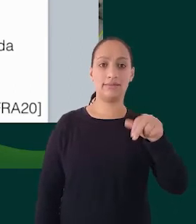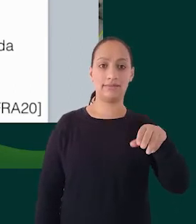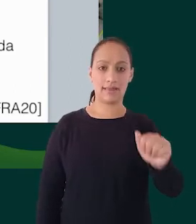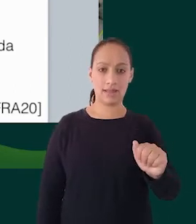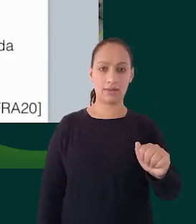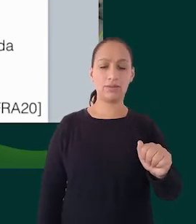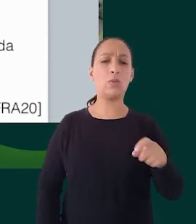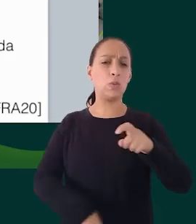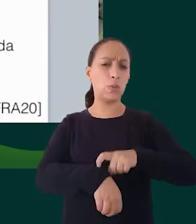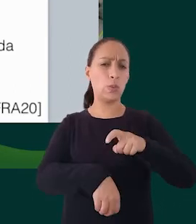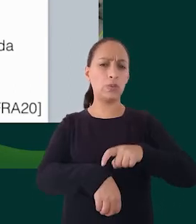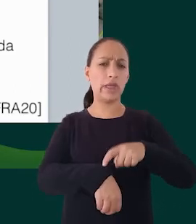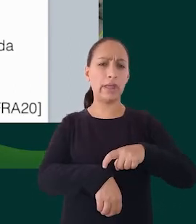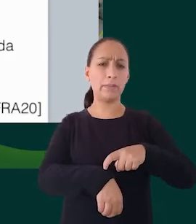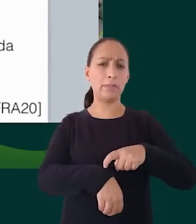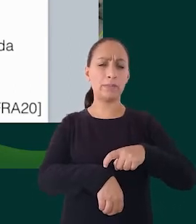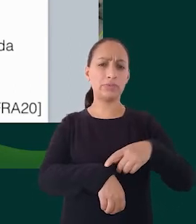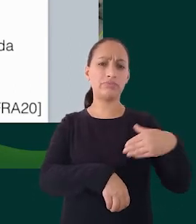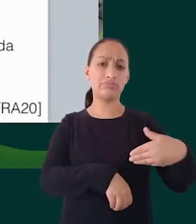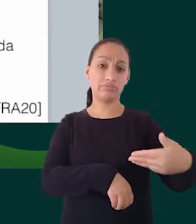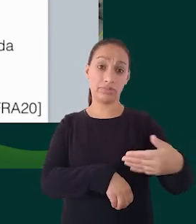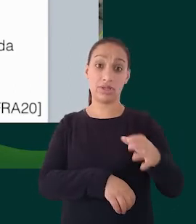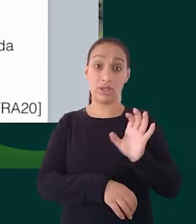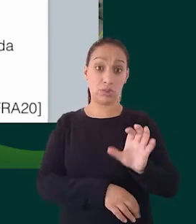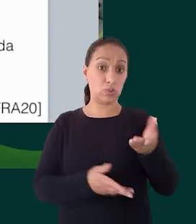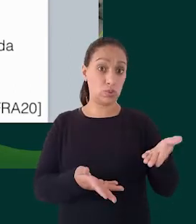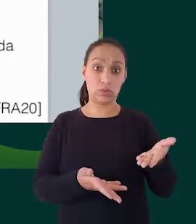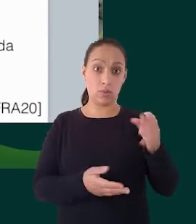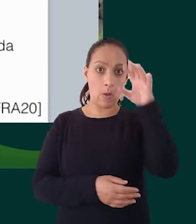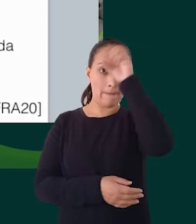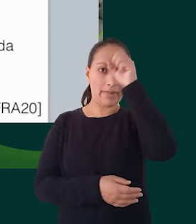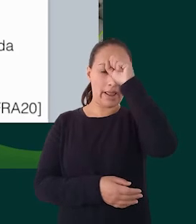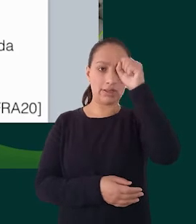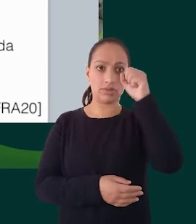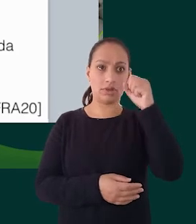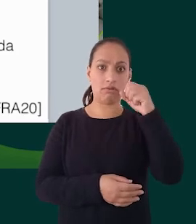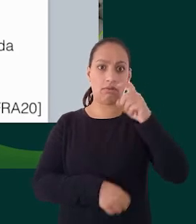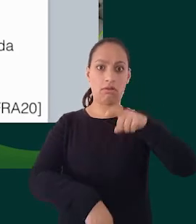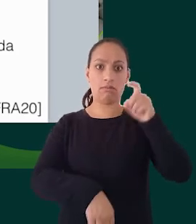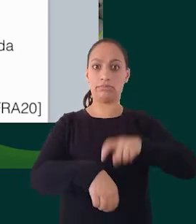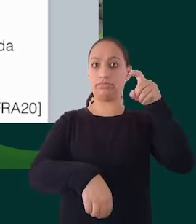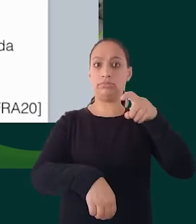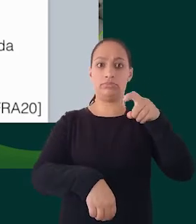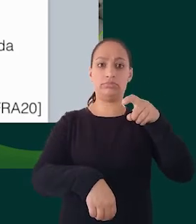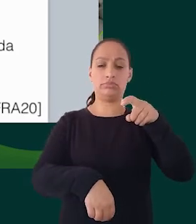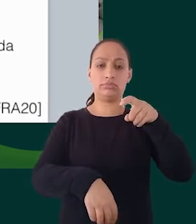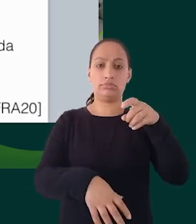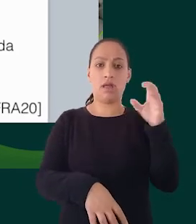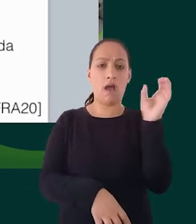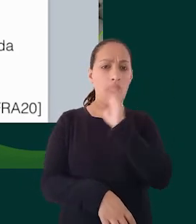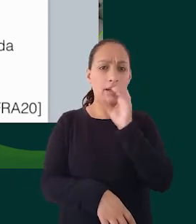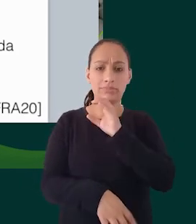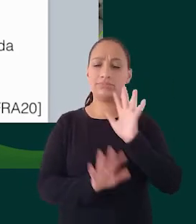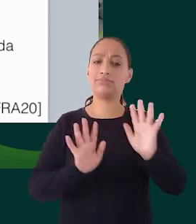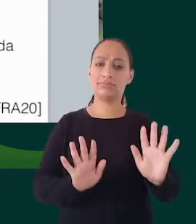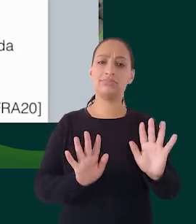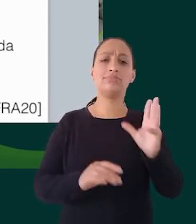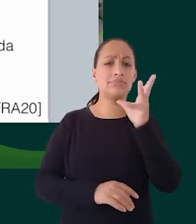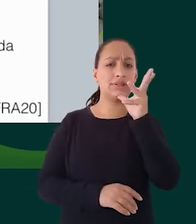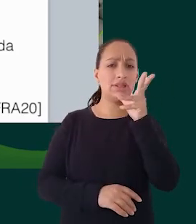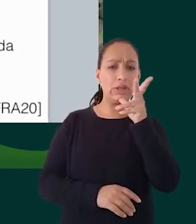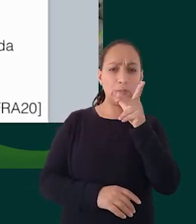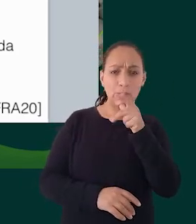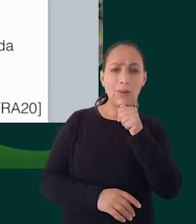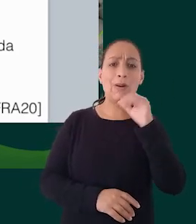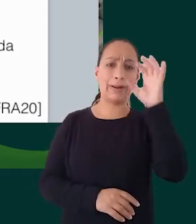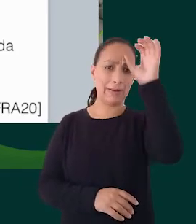Juliana, mas com um tempo, né? Isso aqui a gente não aprende, né, de uma hora para outra, né? Isso a gente demora a